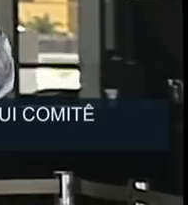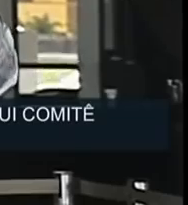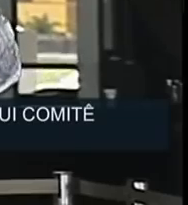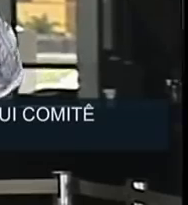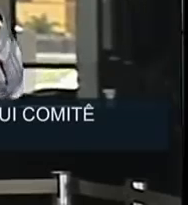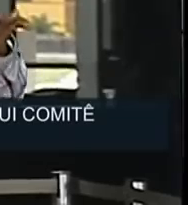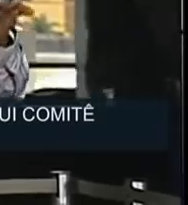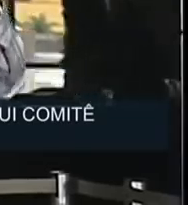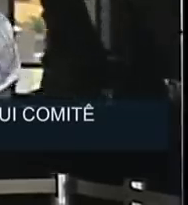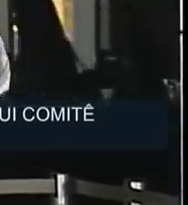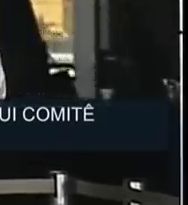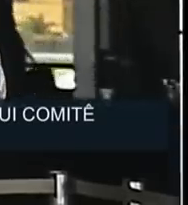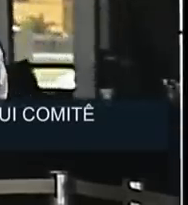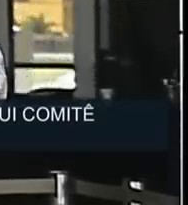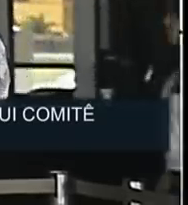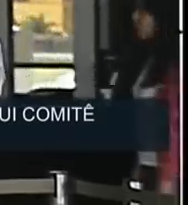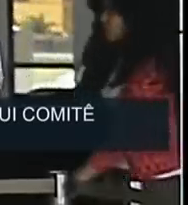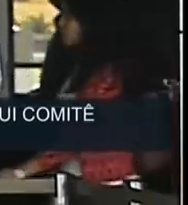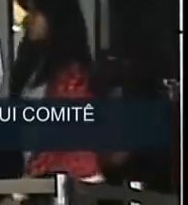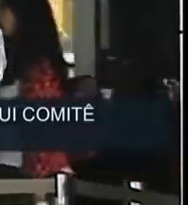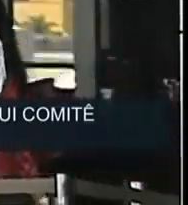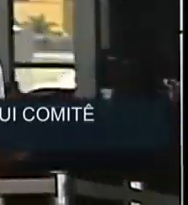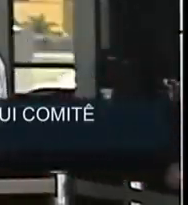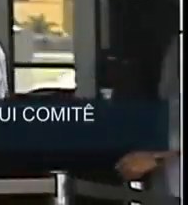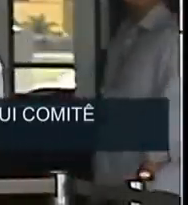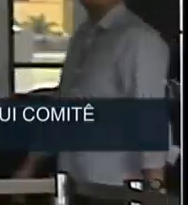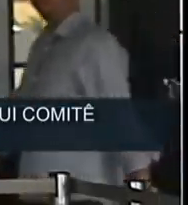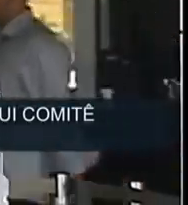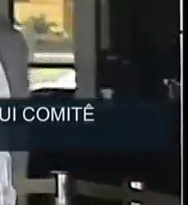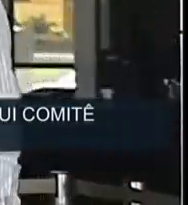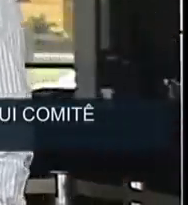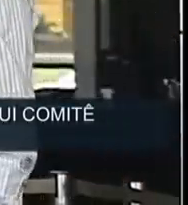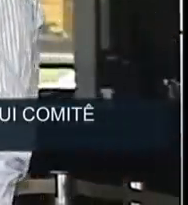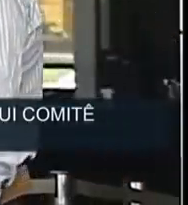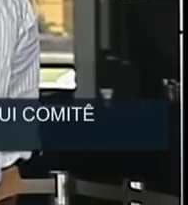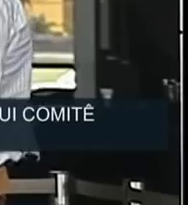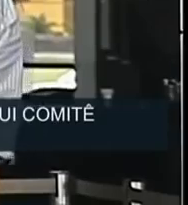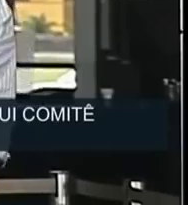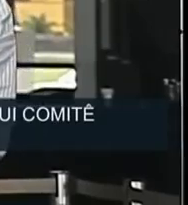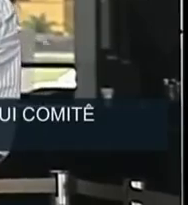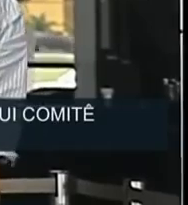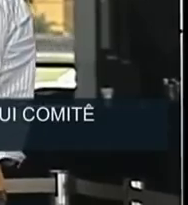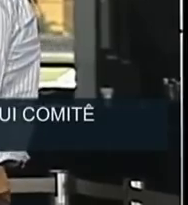ne ara ma ane kara ye mari mo tania